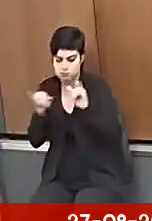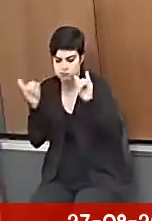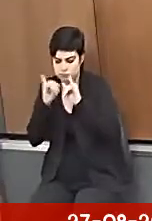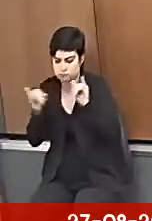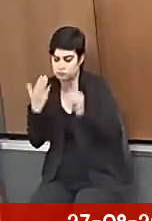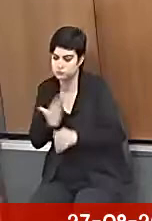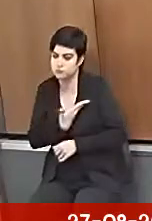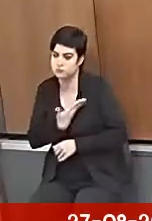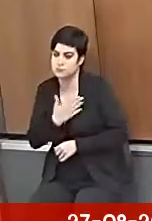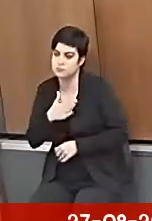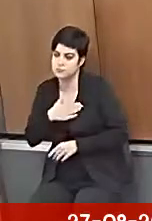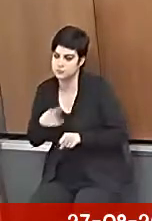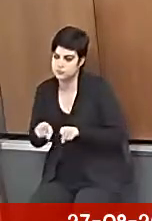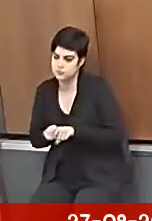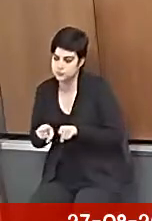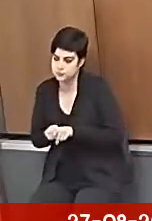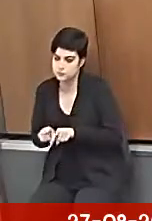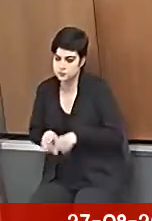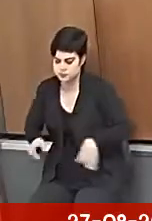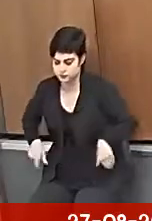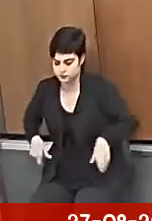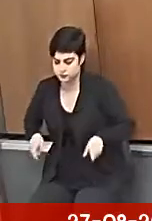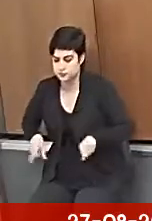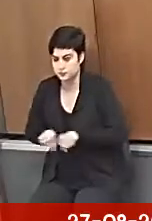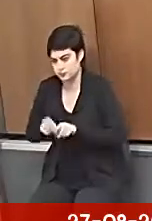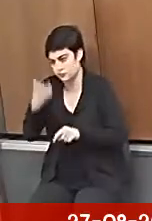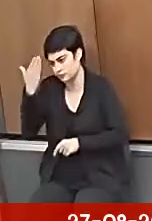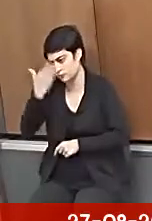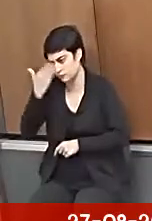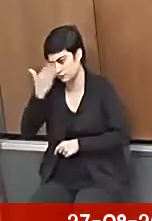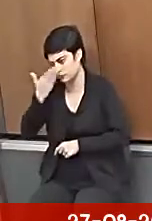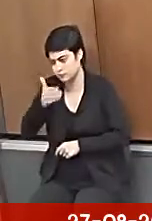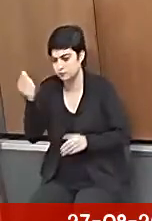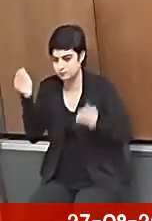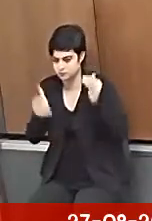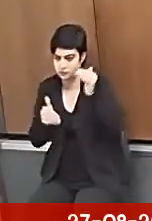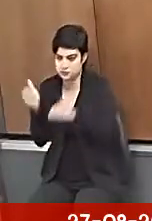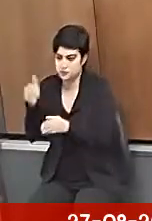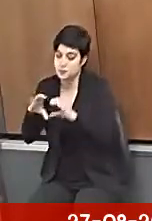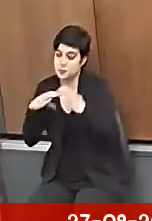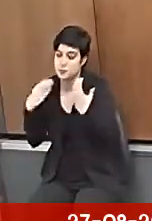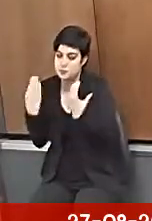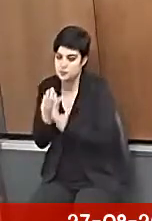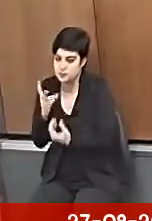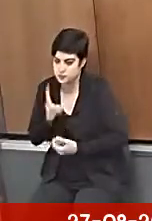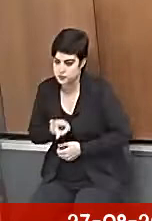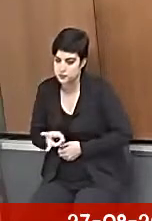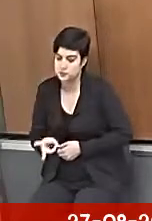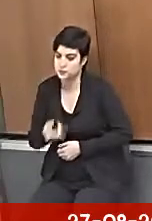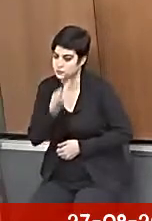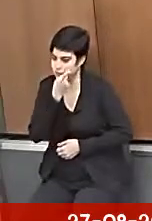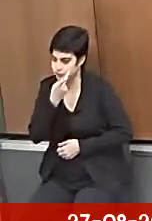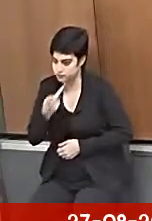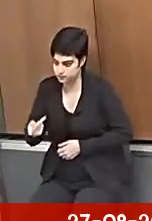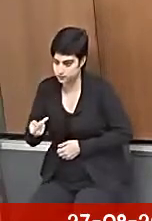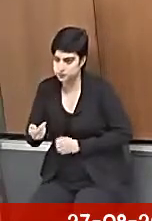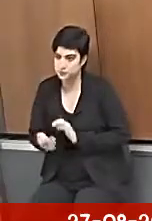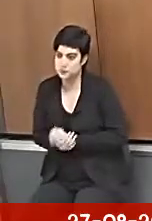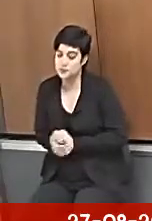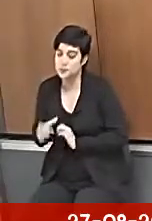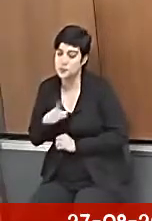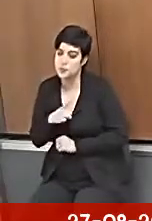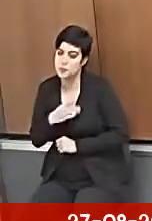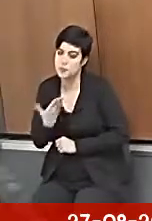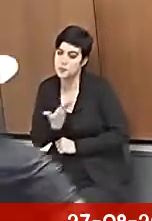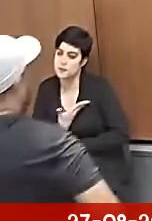cadeirantes deficientes visuais e que o usuário não mudarem do mineirão que estão sempre indo ao estádio tem um amigo meu